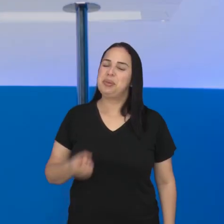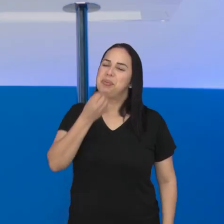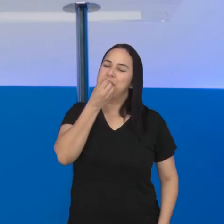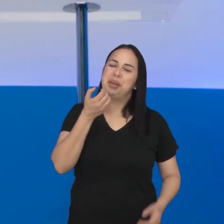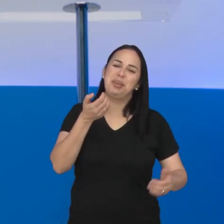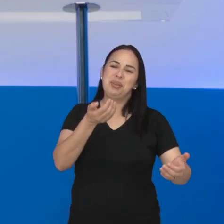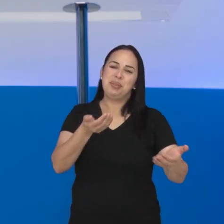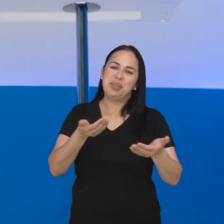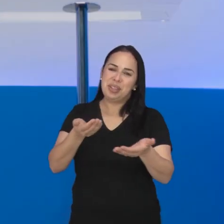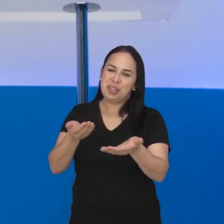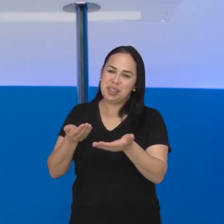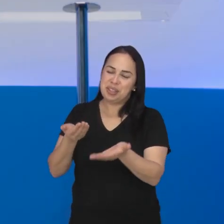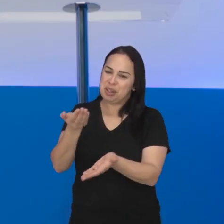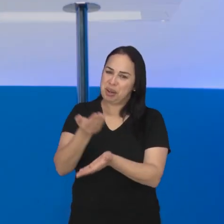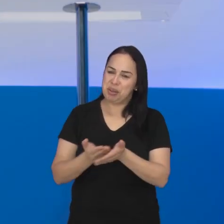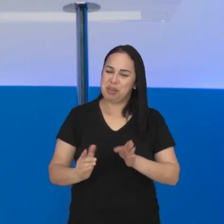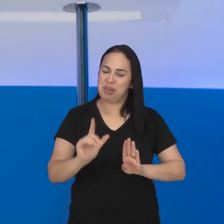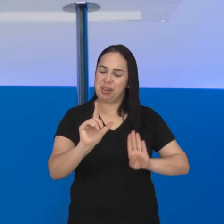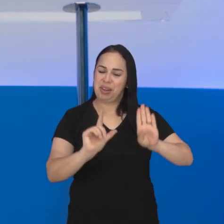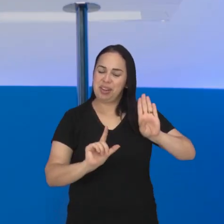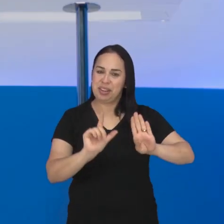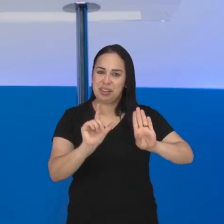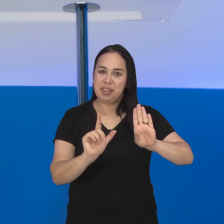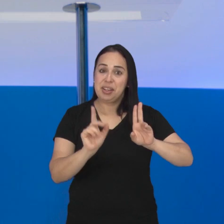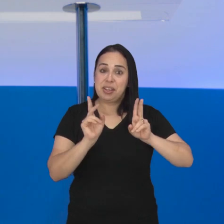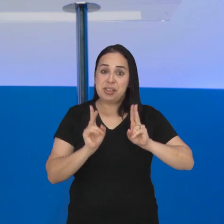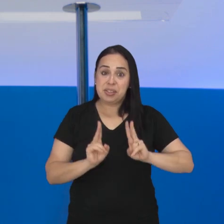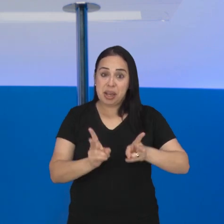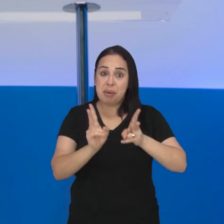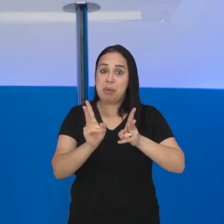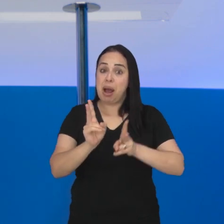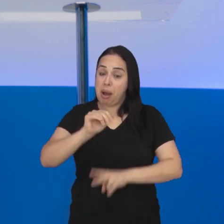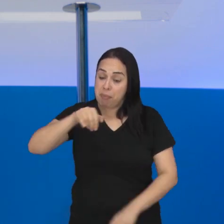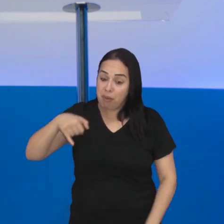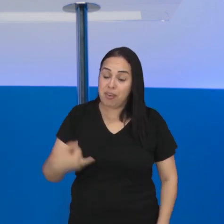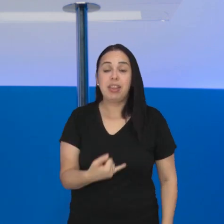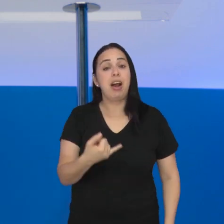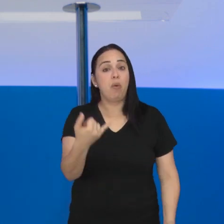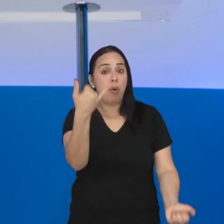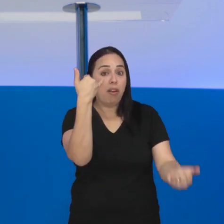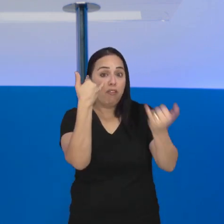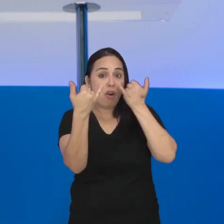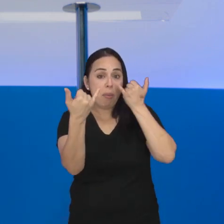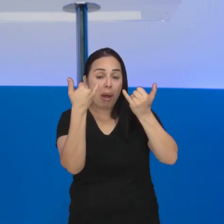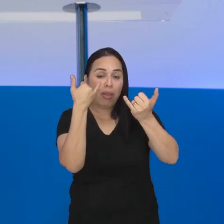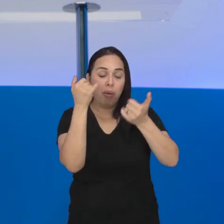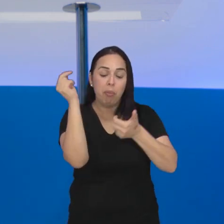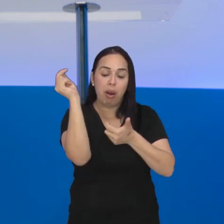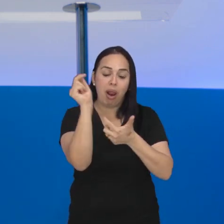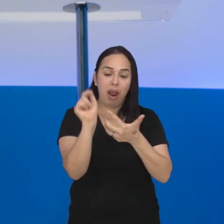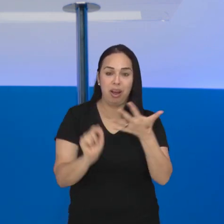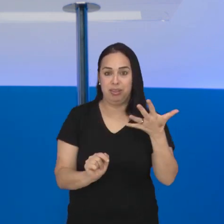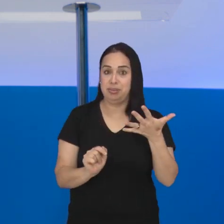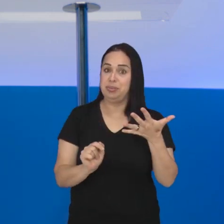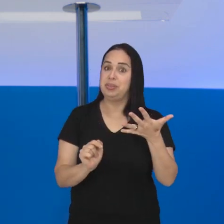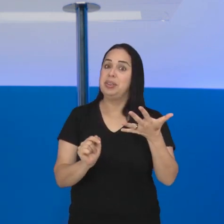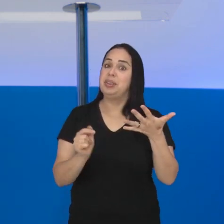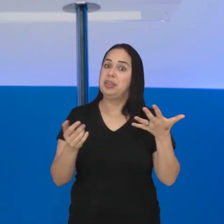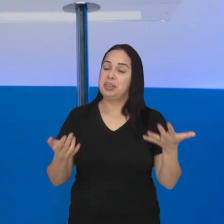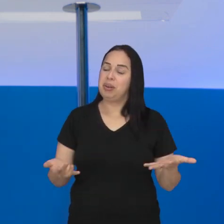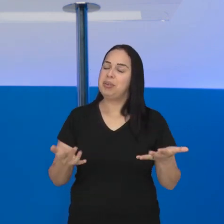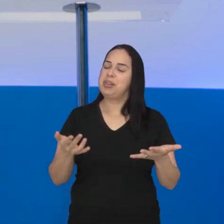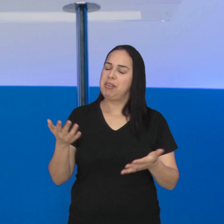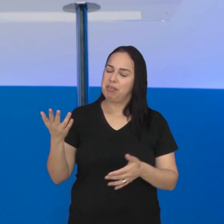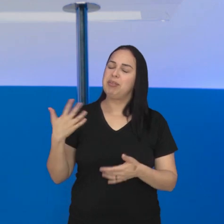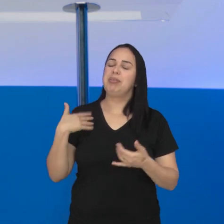E seja muito bem-vindo ao boletim desta segundona. Sempre bom, né, aproveitar o começo da semana para ficar bem informado. Então você está no